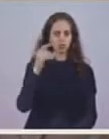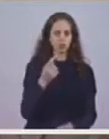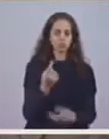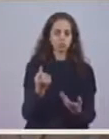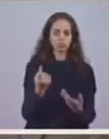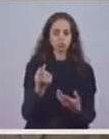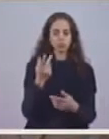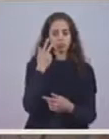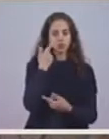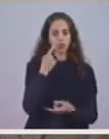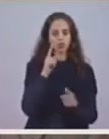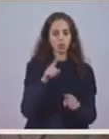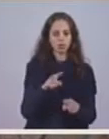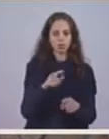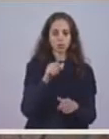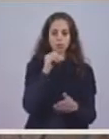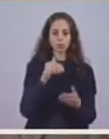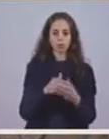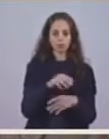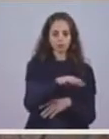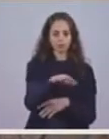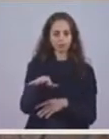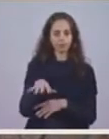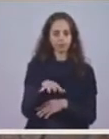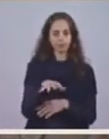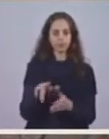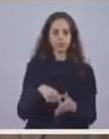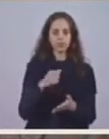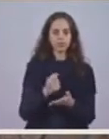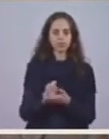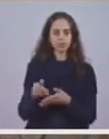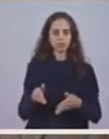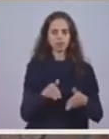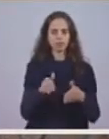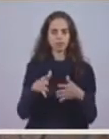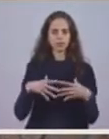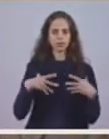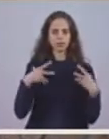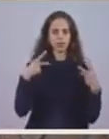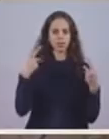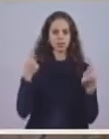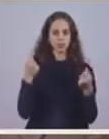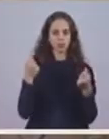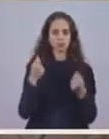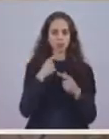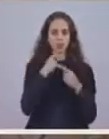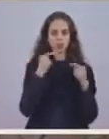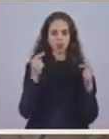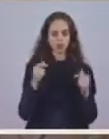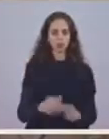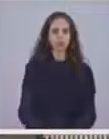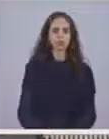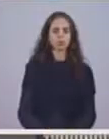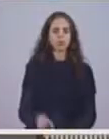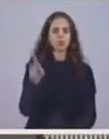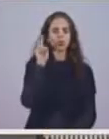vez ressuscitados de entre os mortos, sejam sempre conduzidos pelo Espírito, oremos.